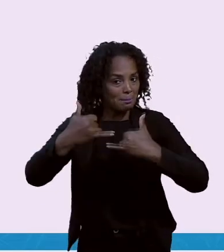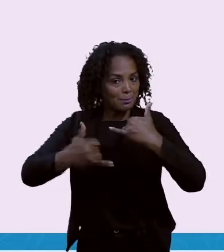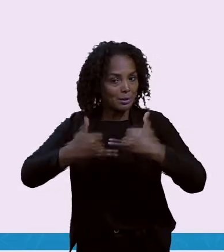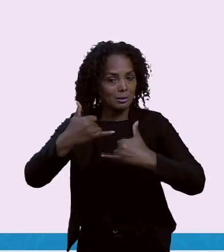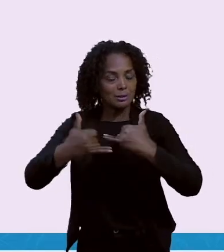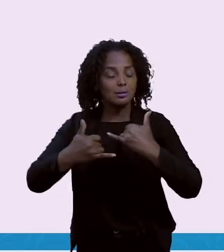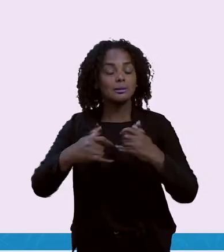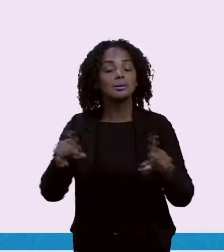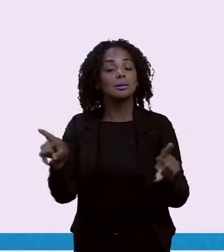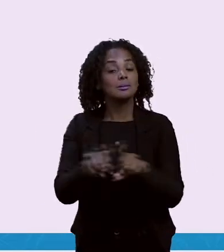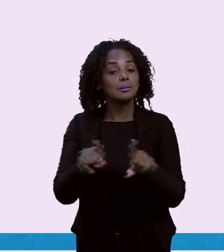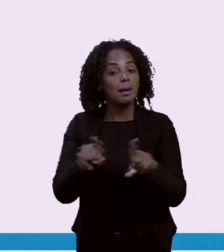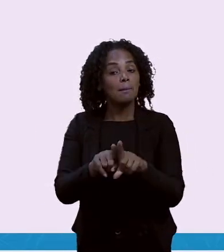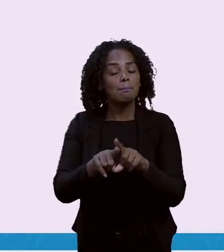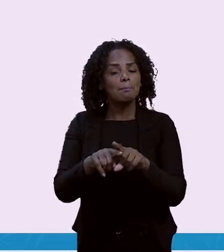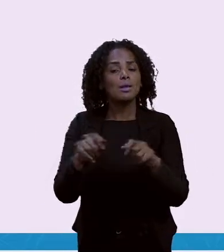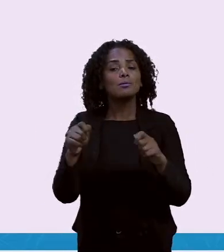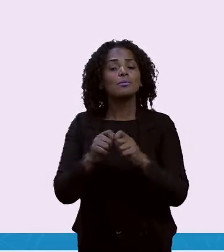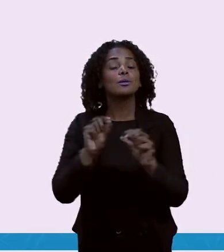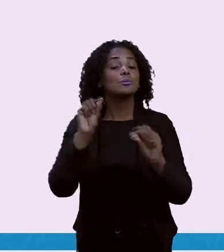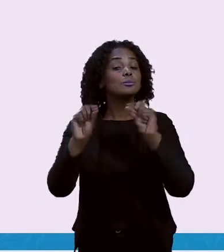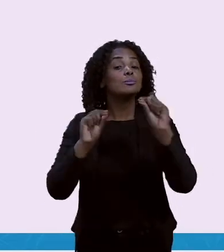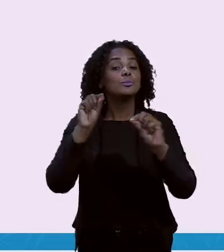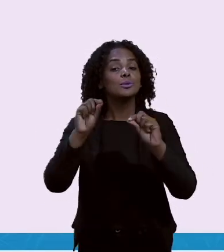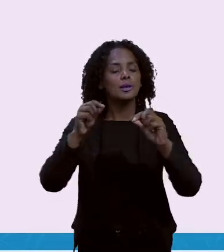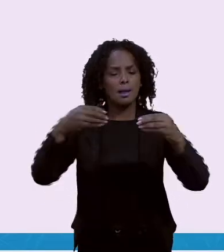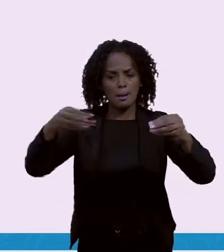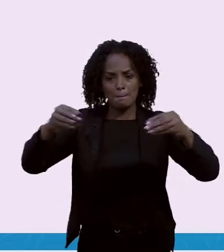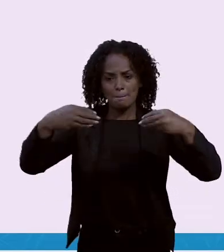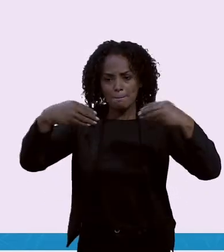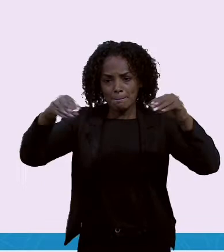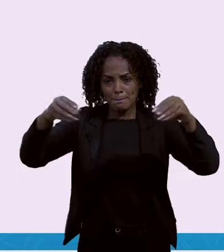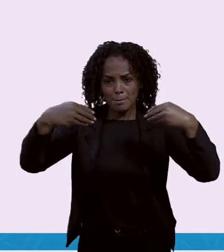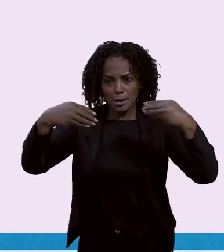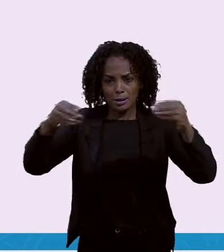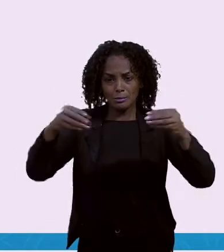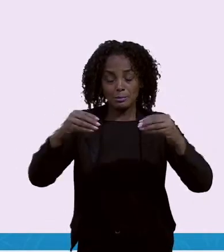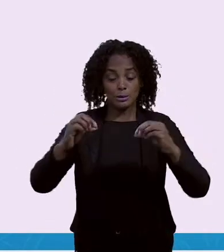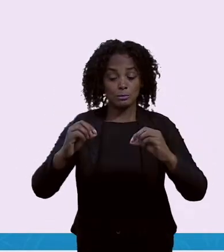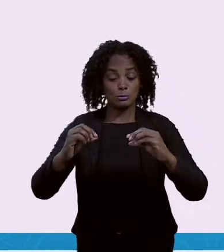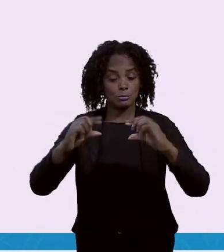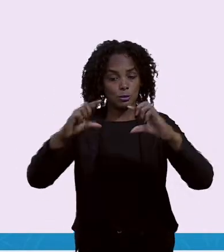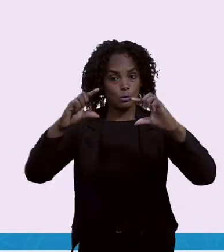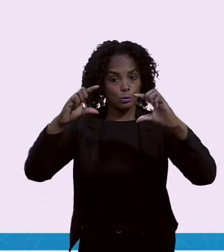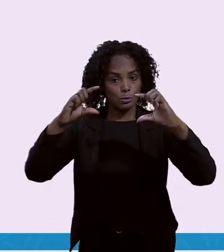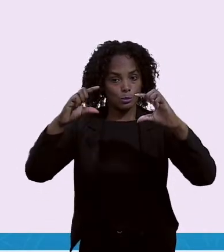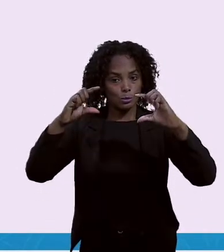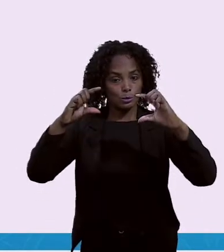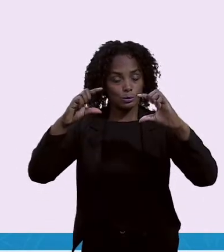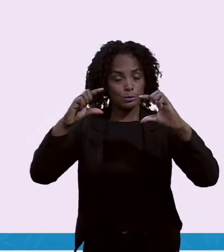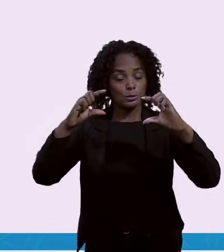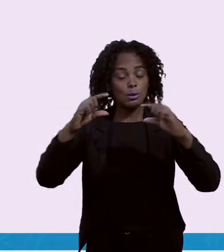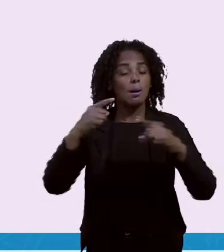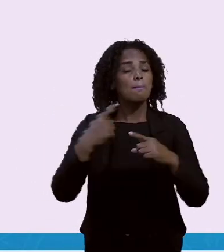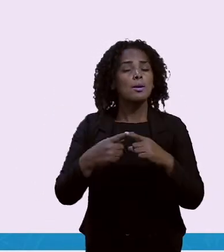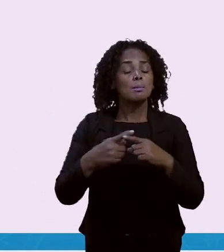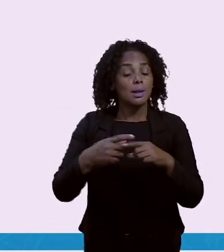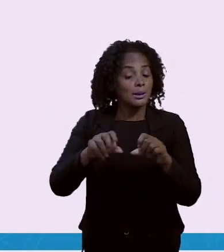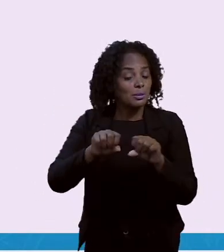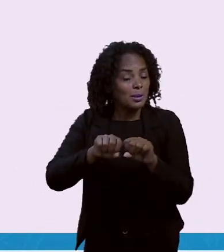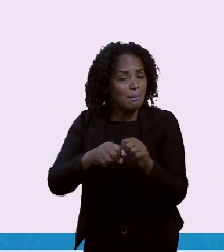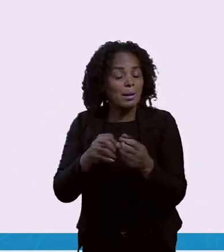são feitos de plástico, mas possuem uma grossura diferente, já para não amassar devido a